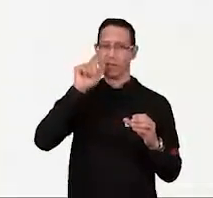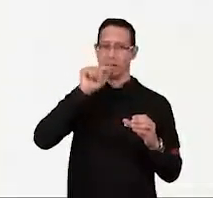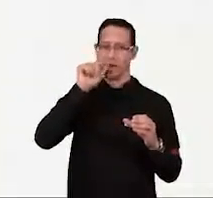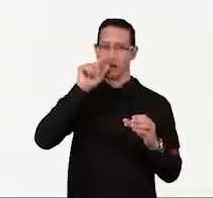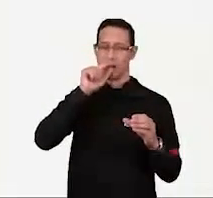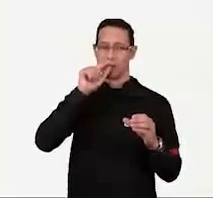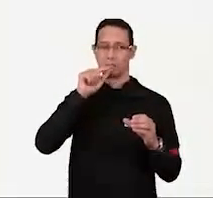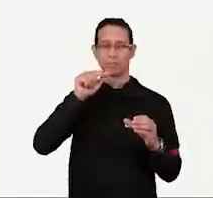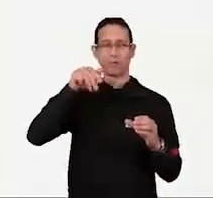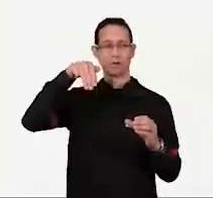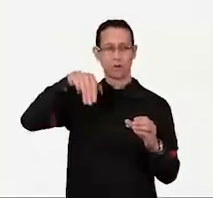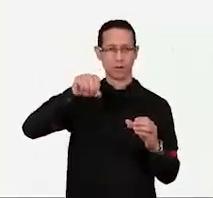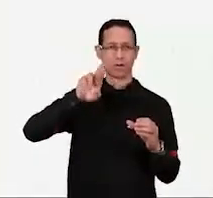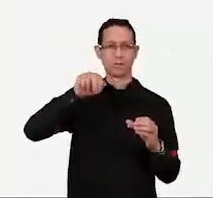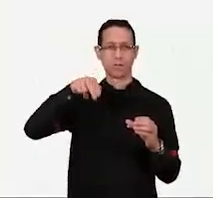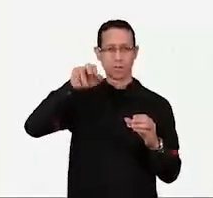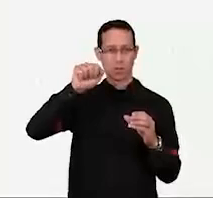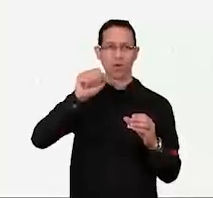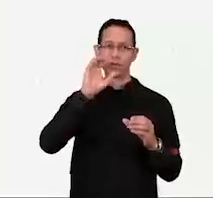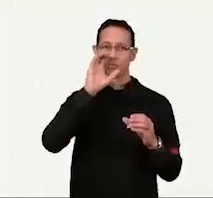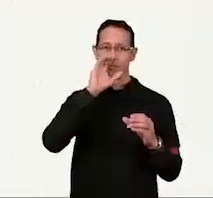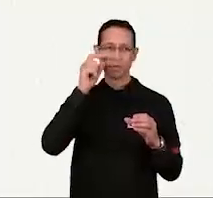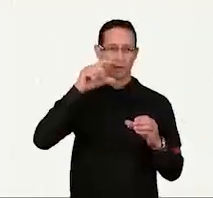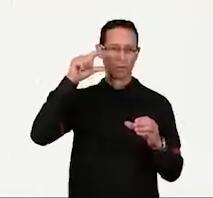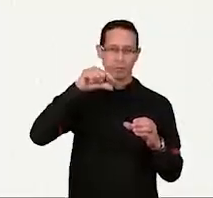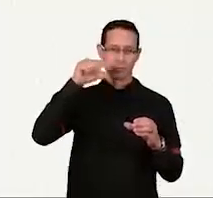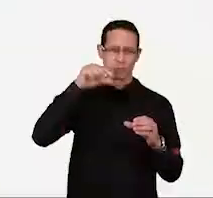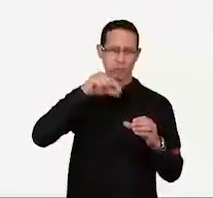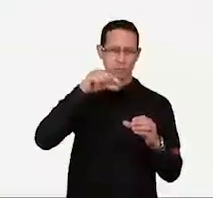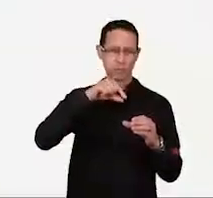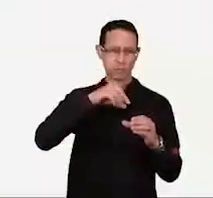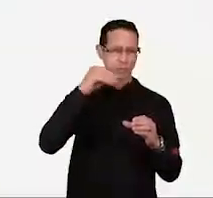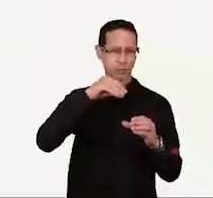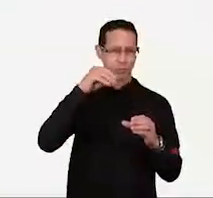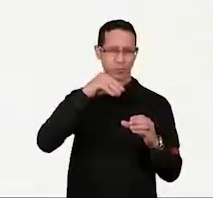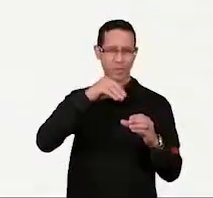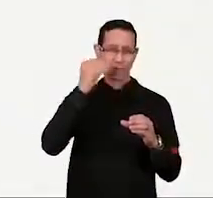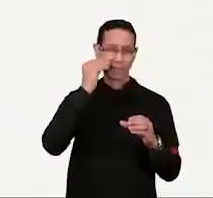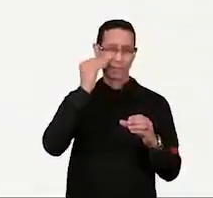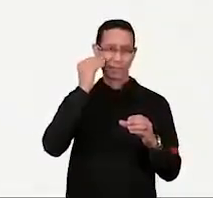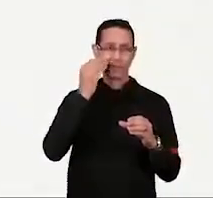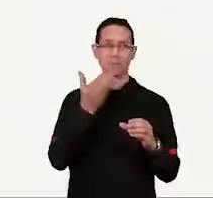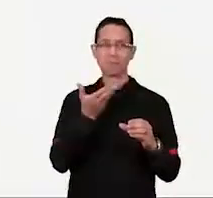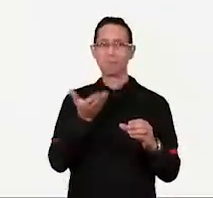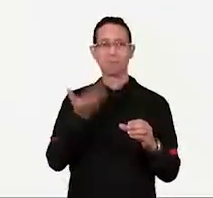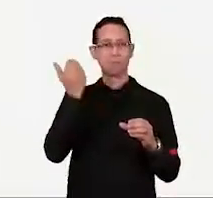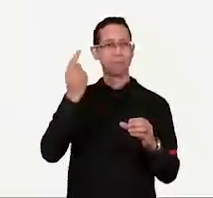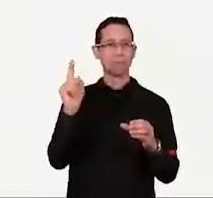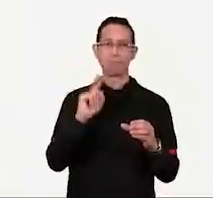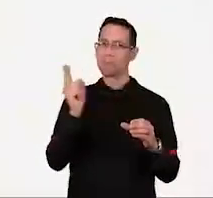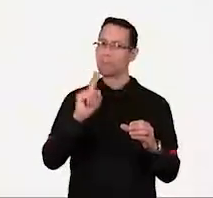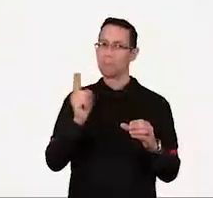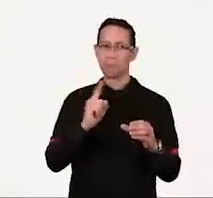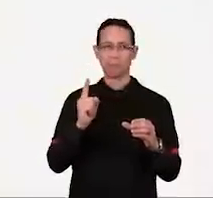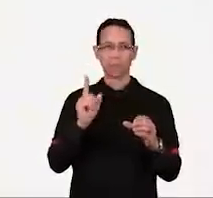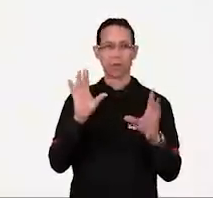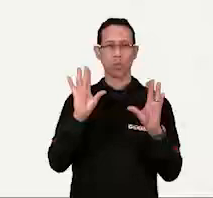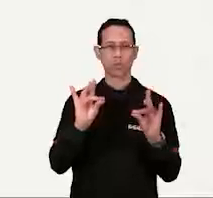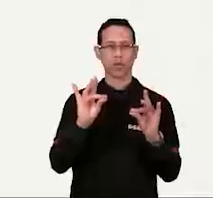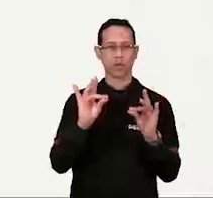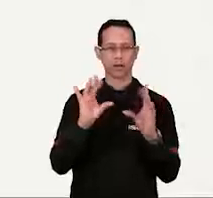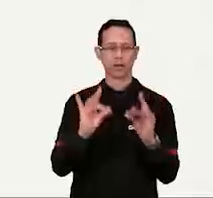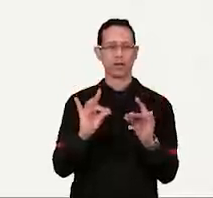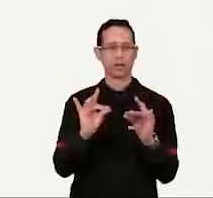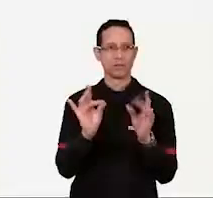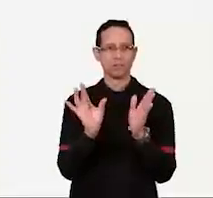água morna sob pressão, né, a solução fisiológica sob pressão, a gente lava, esse negócio, ele é grudento, né? Eu